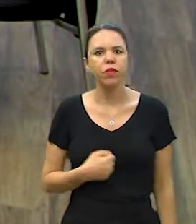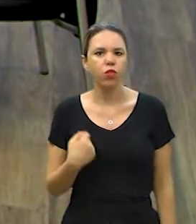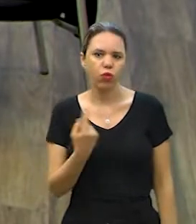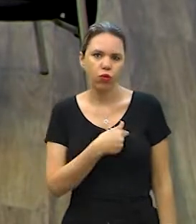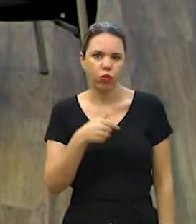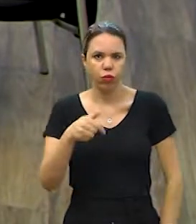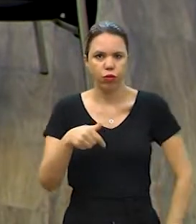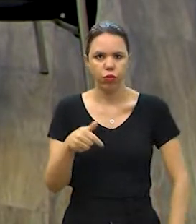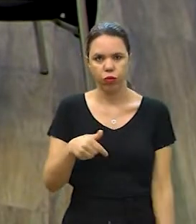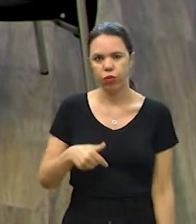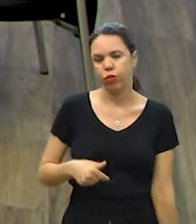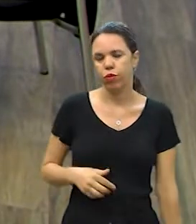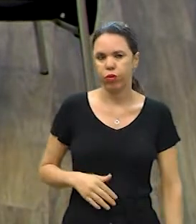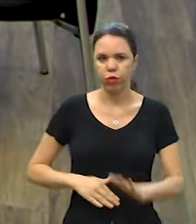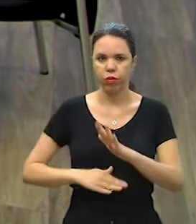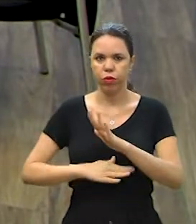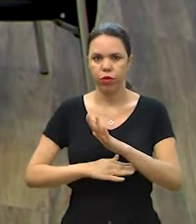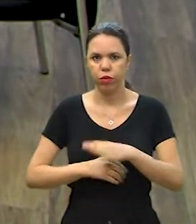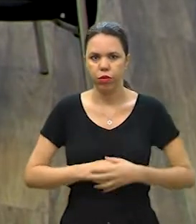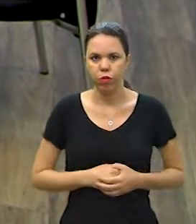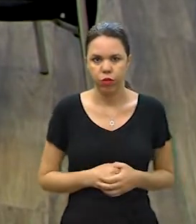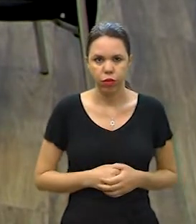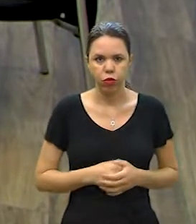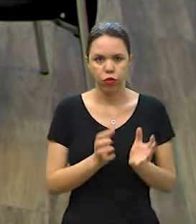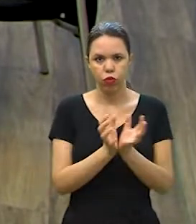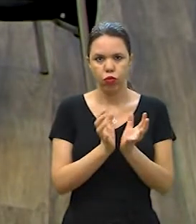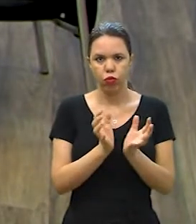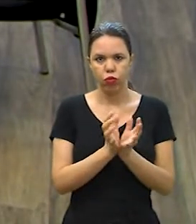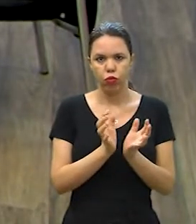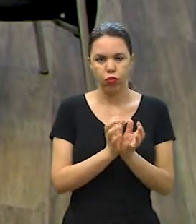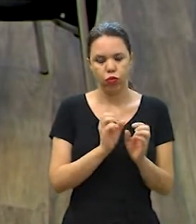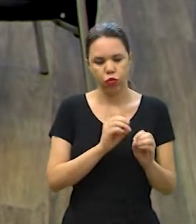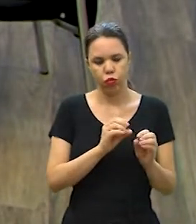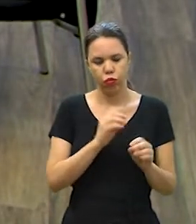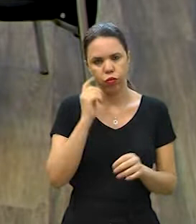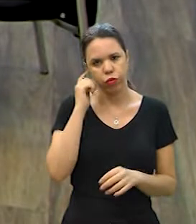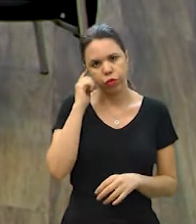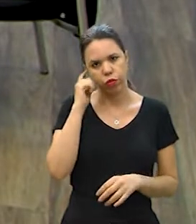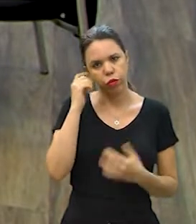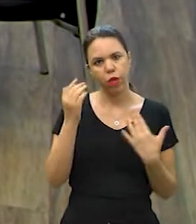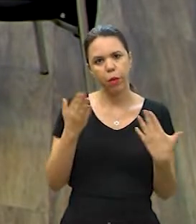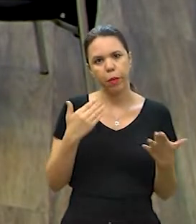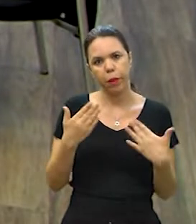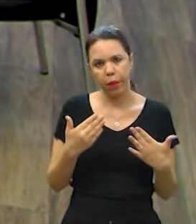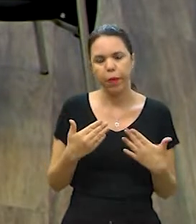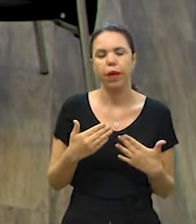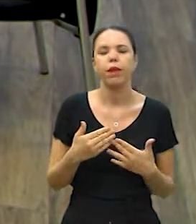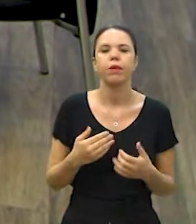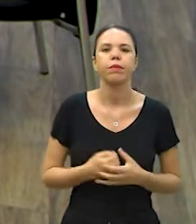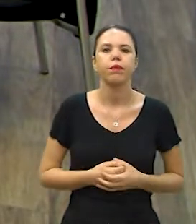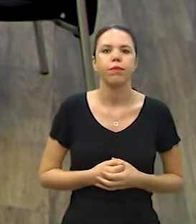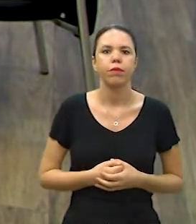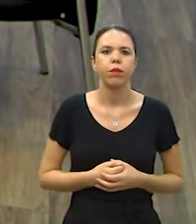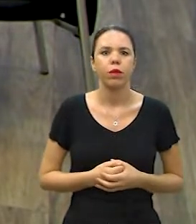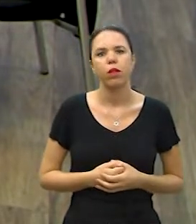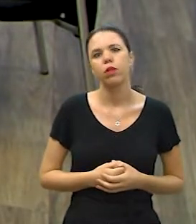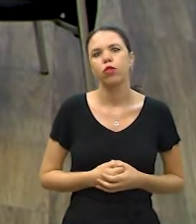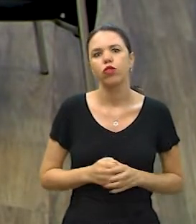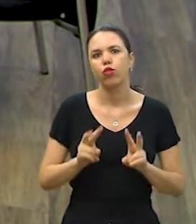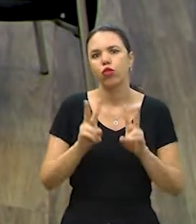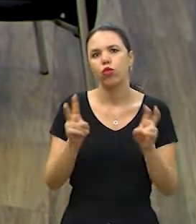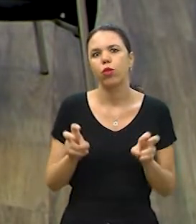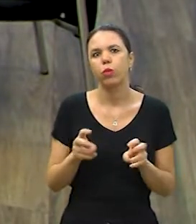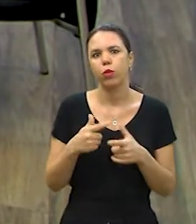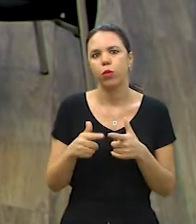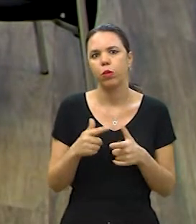Recentemente, nós aqui na Câmara, na Comissão de Educação, debatemos um pouco os